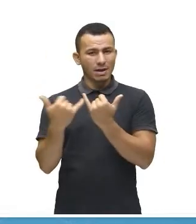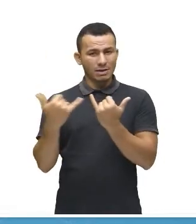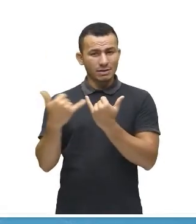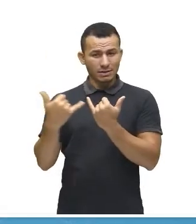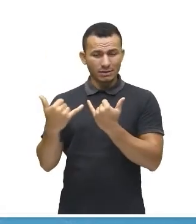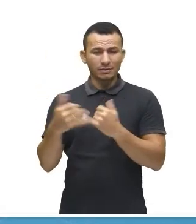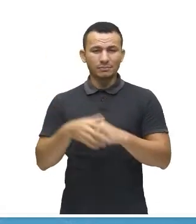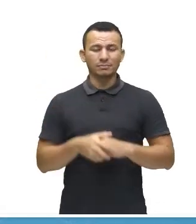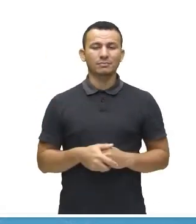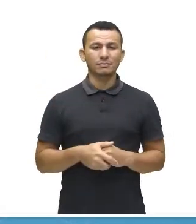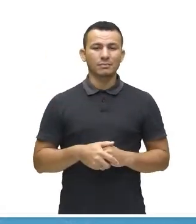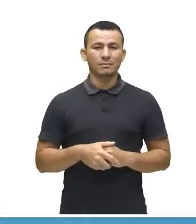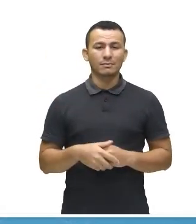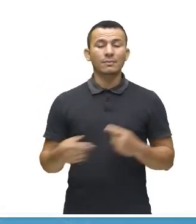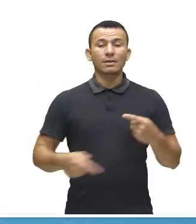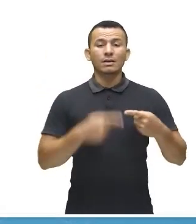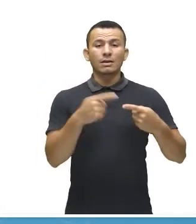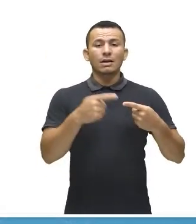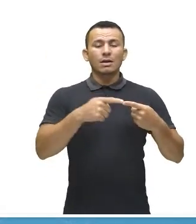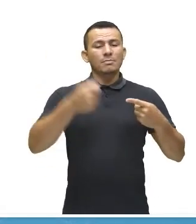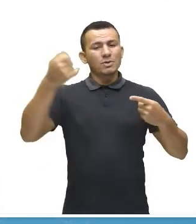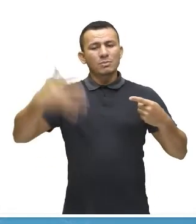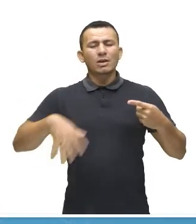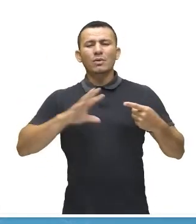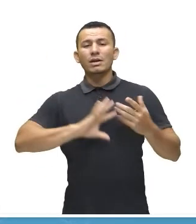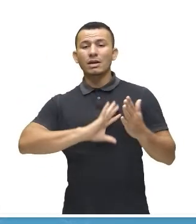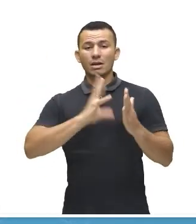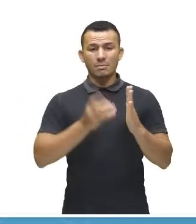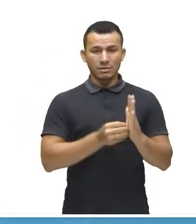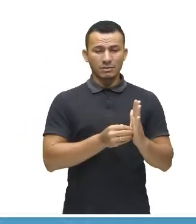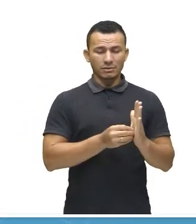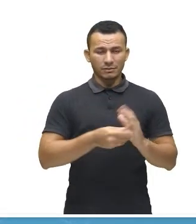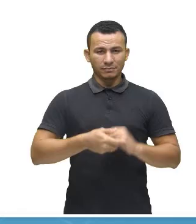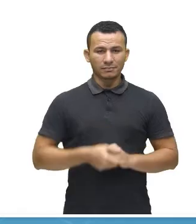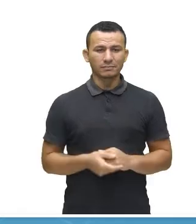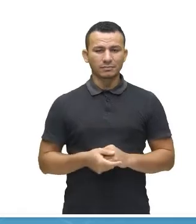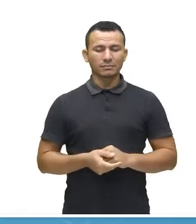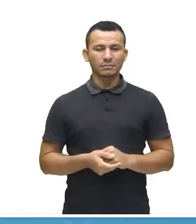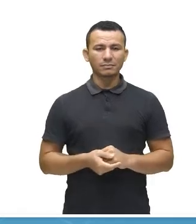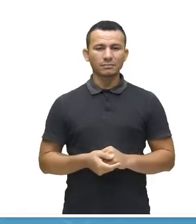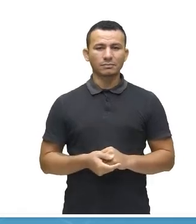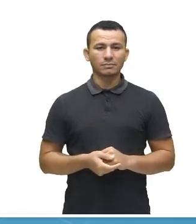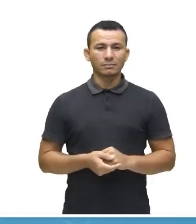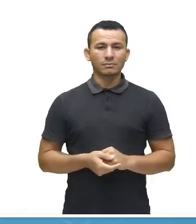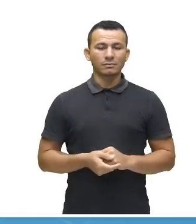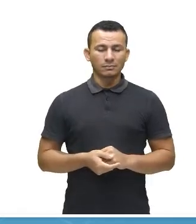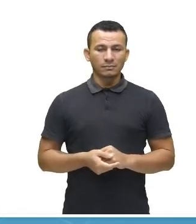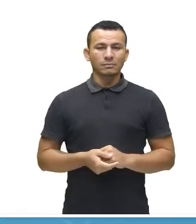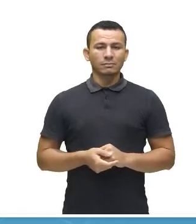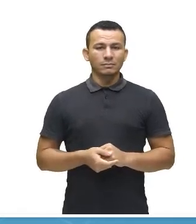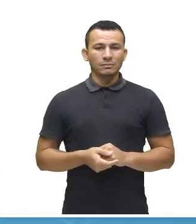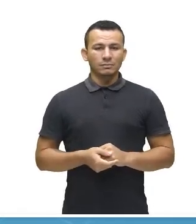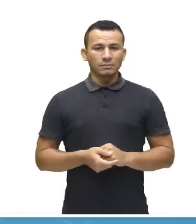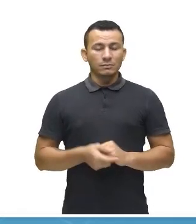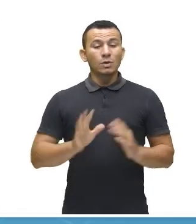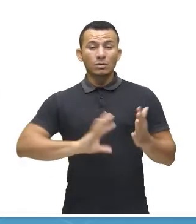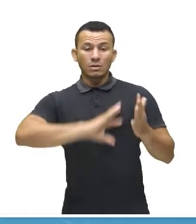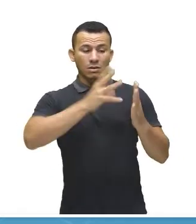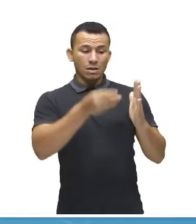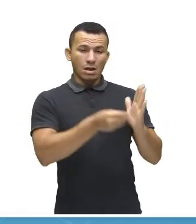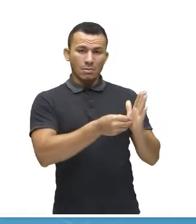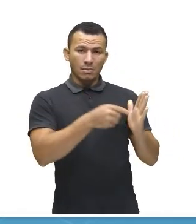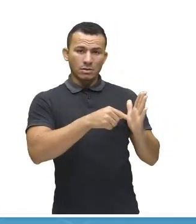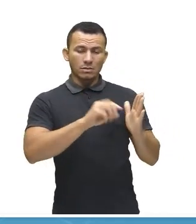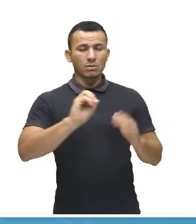começar falando da Amazônia, tá bom? Então, olha só, no complexo regional da Amazônia